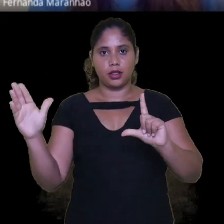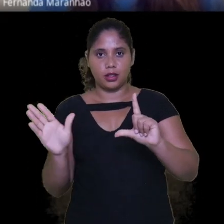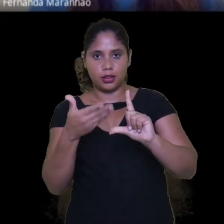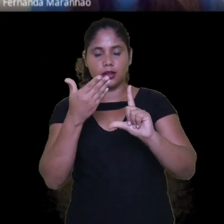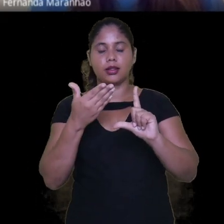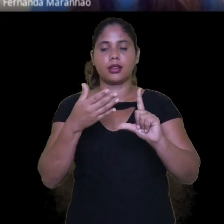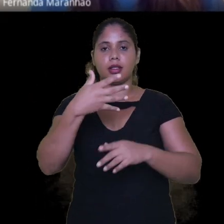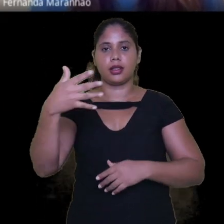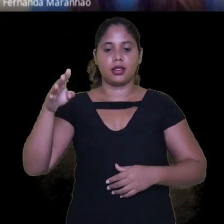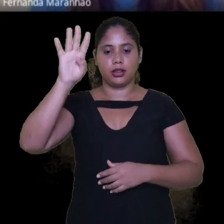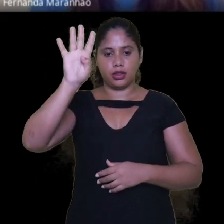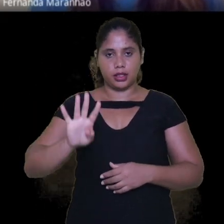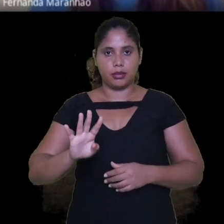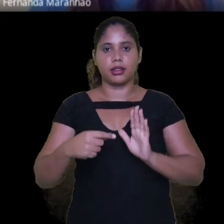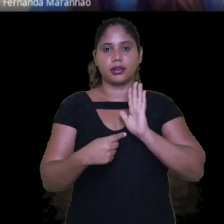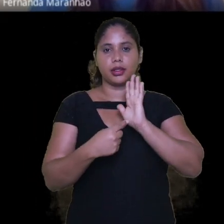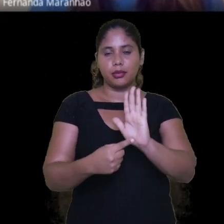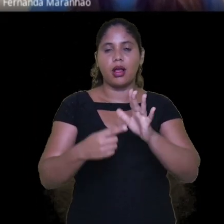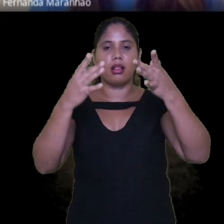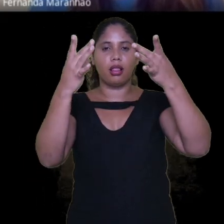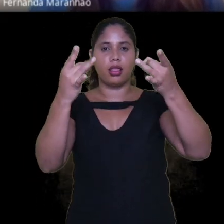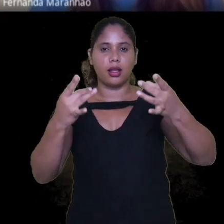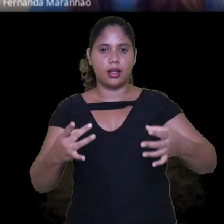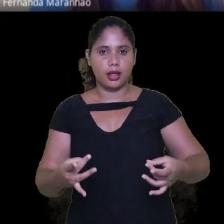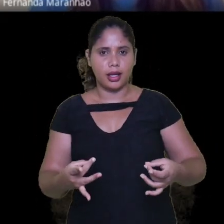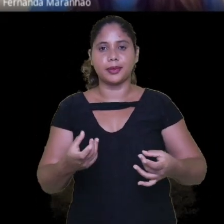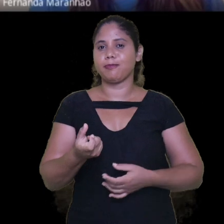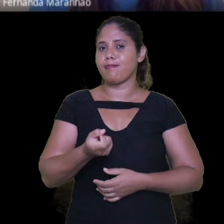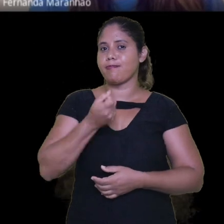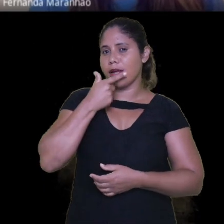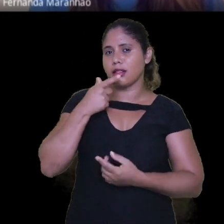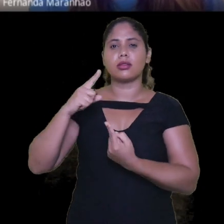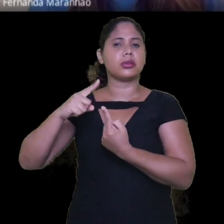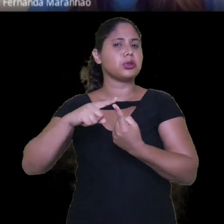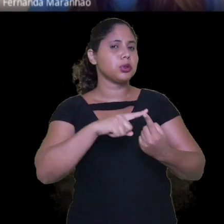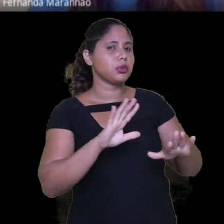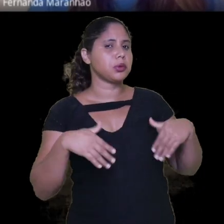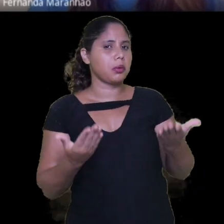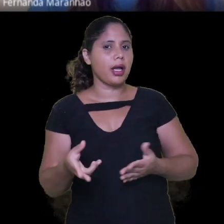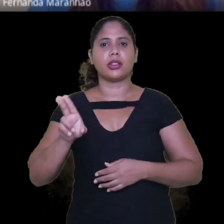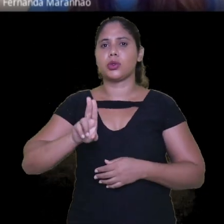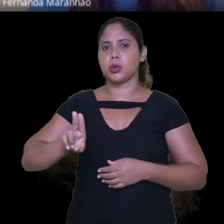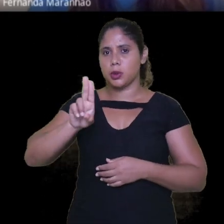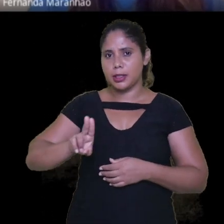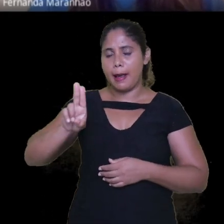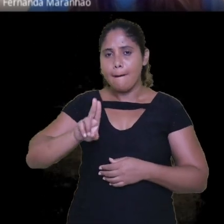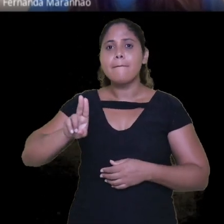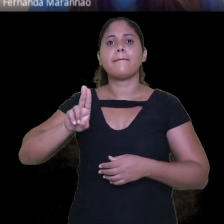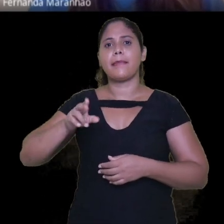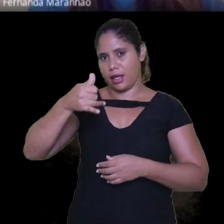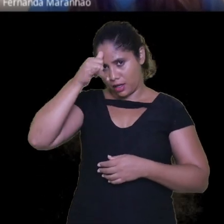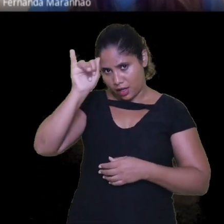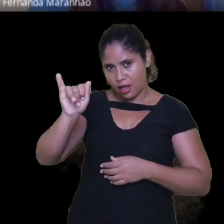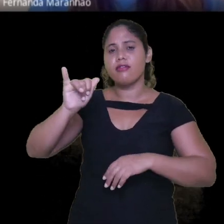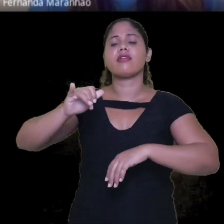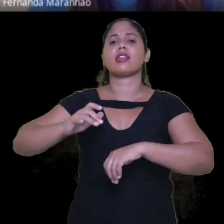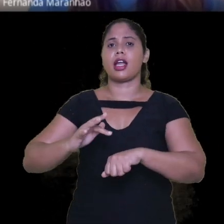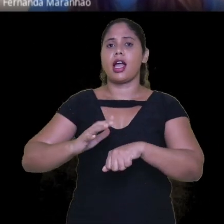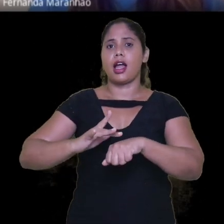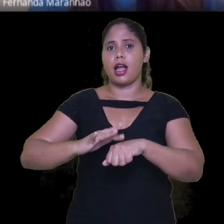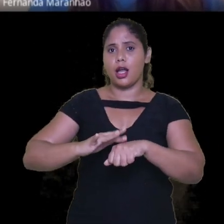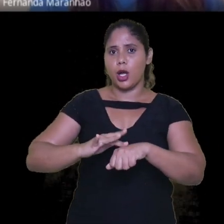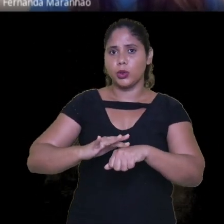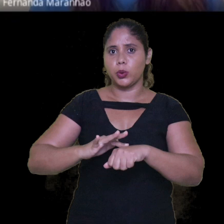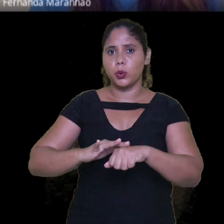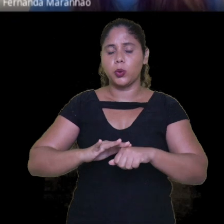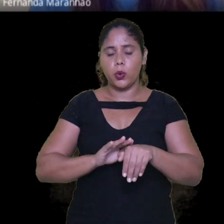nosso slide, inclusive, uma imagem do ácido acetil salicílico disponibilizado na rede, que esse comprimido, a